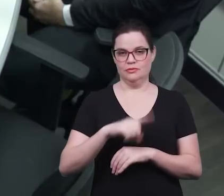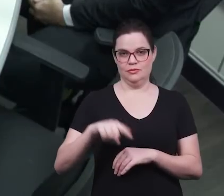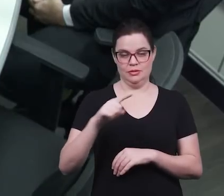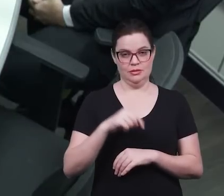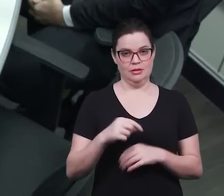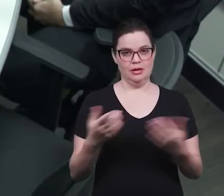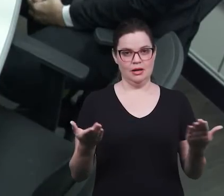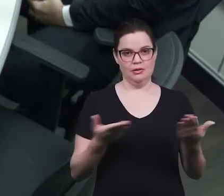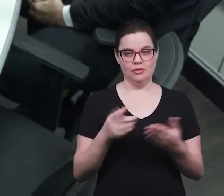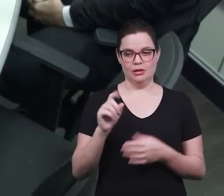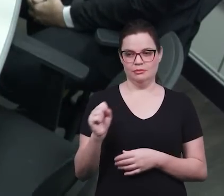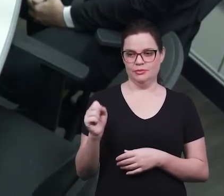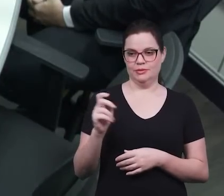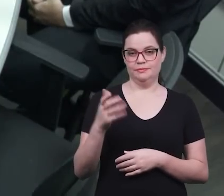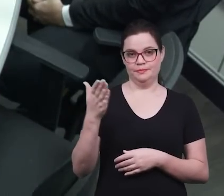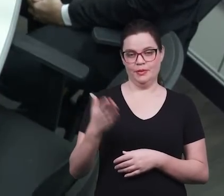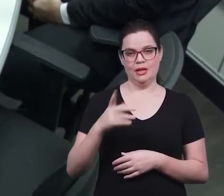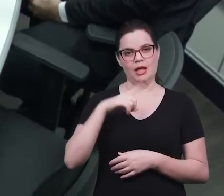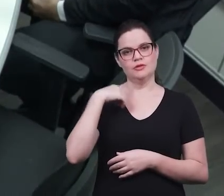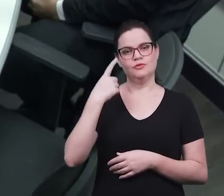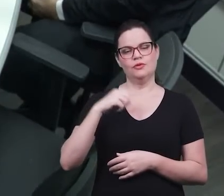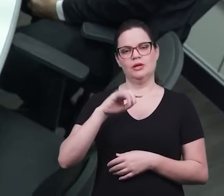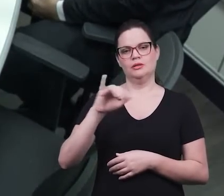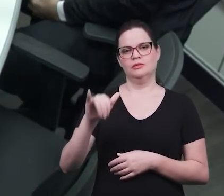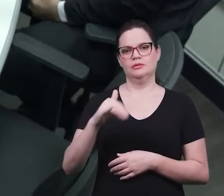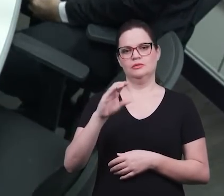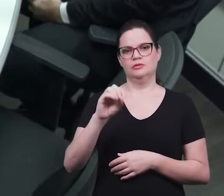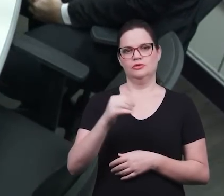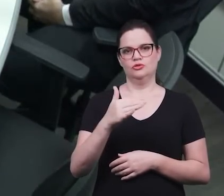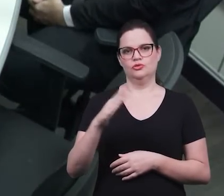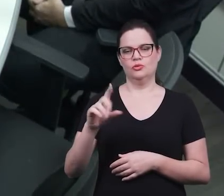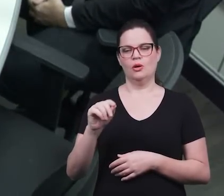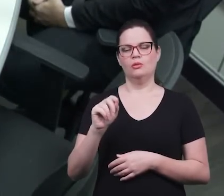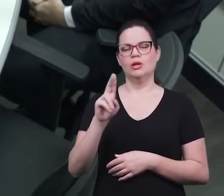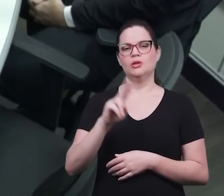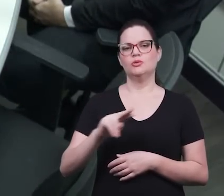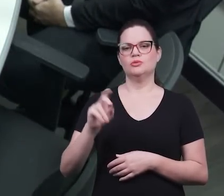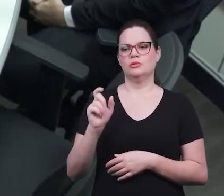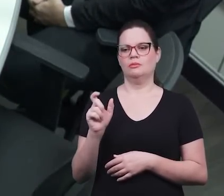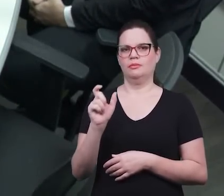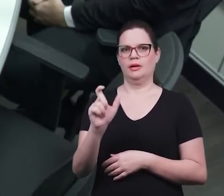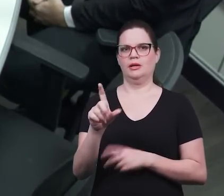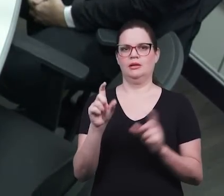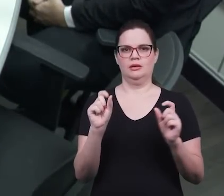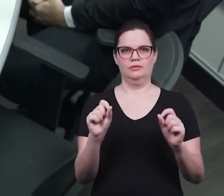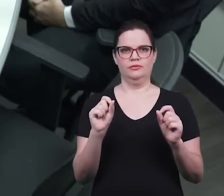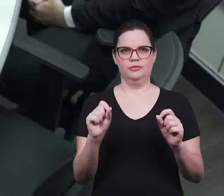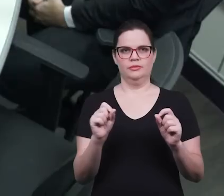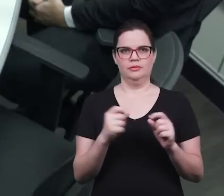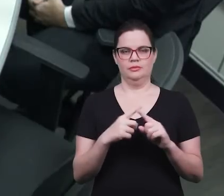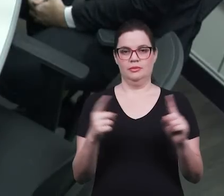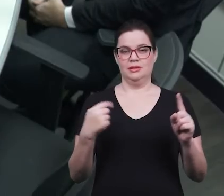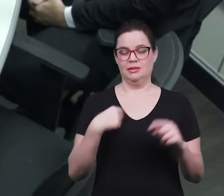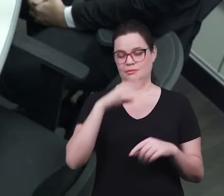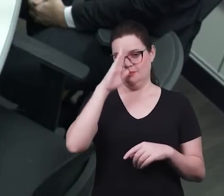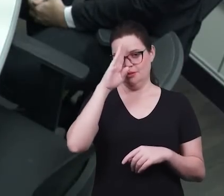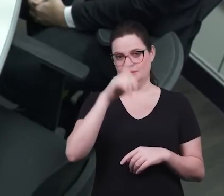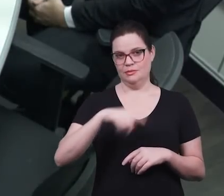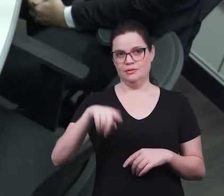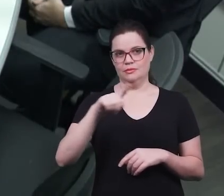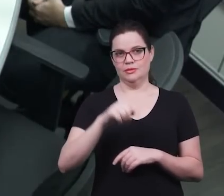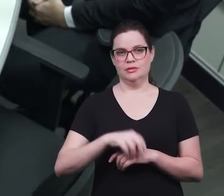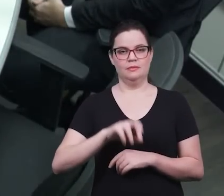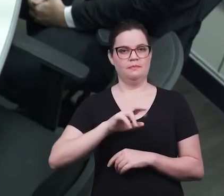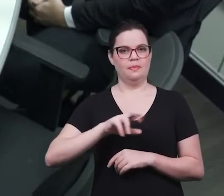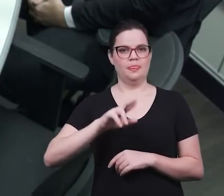aposentado, né? O doutor João, ele usou uma expressão aqui que, eventualmente, principalmente para esse público, não